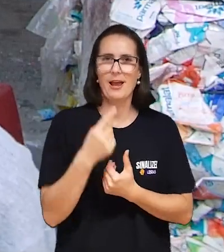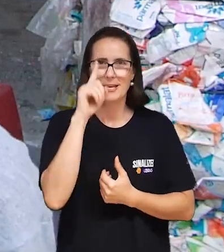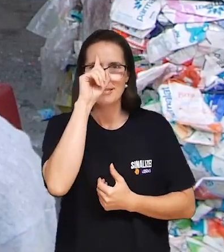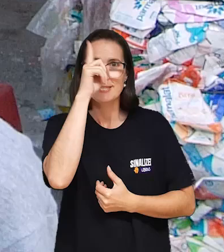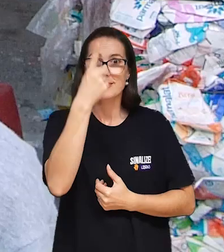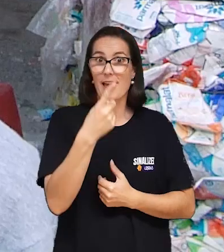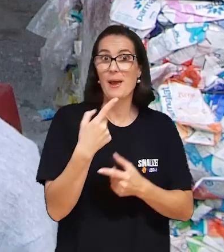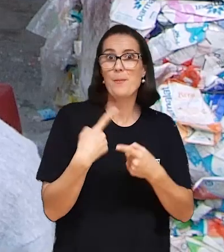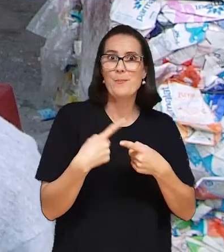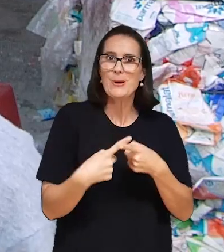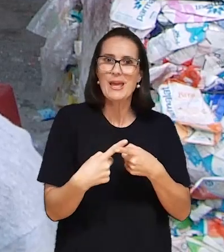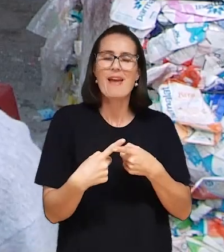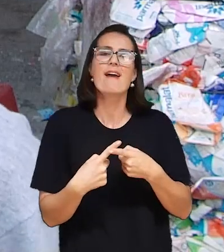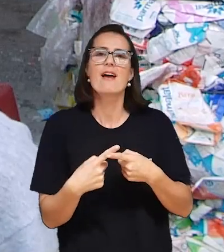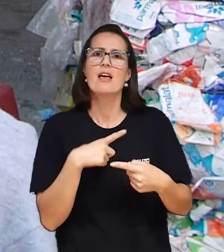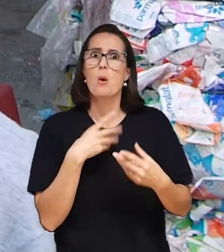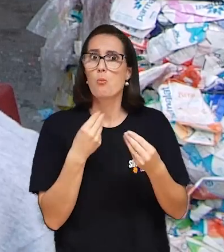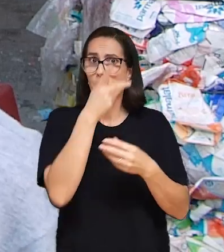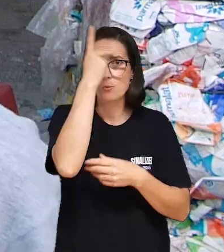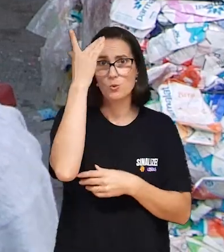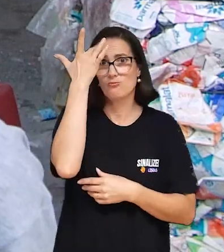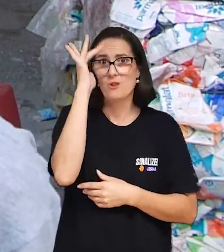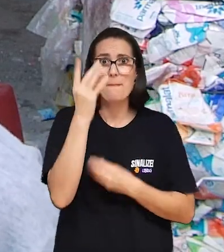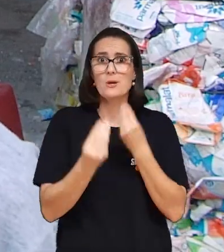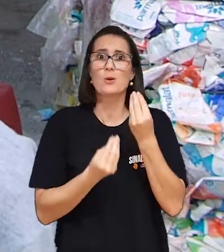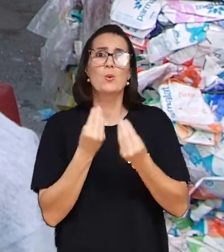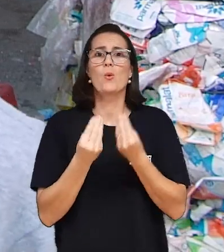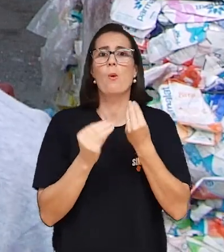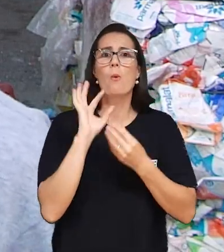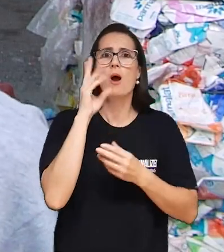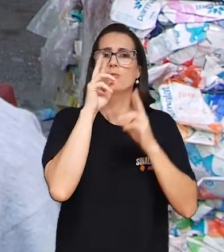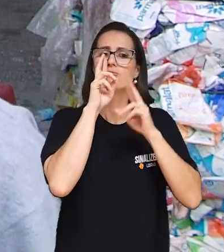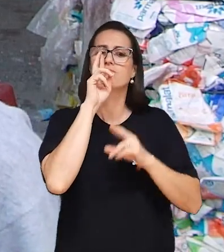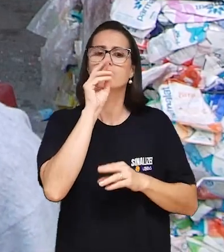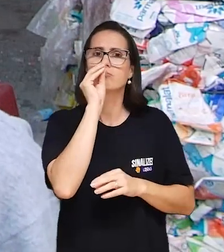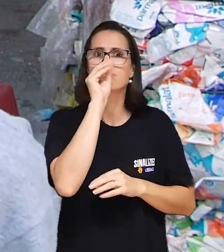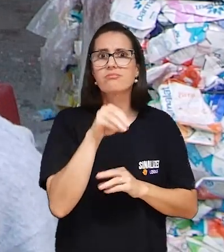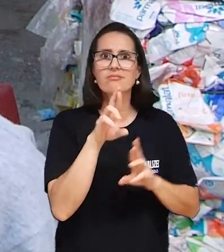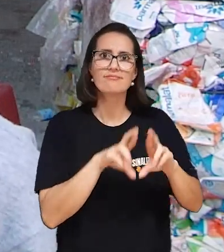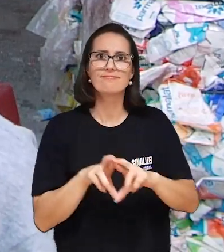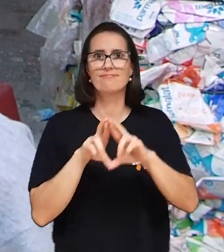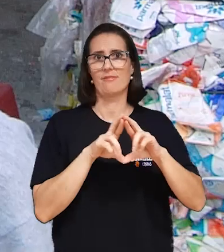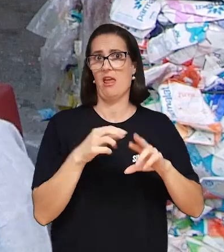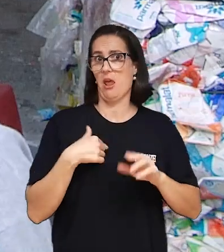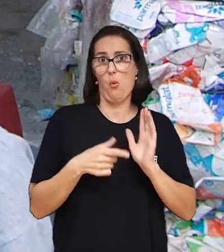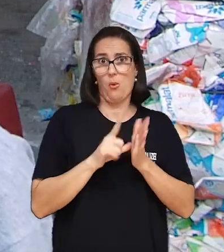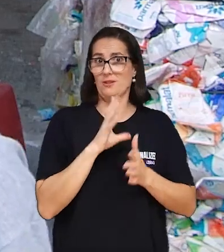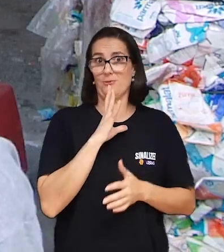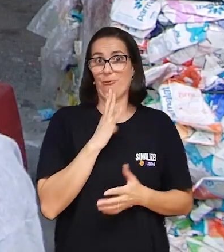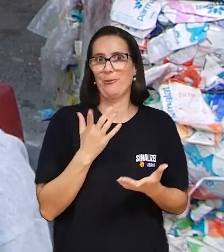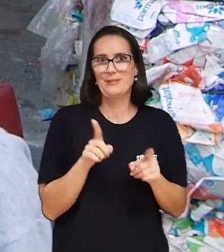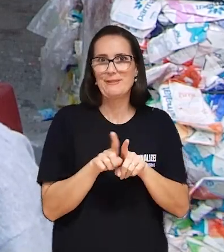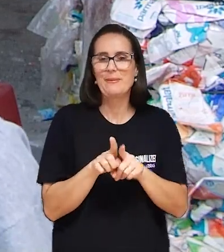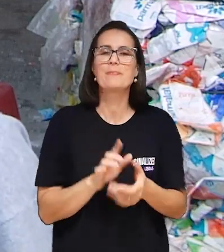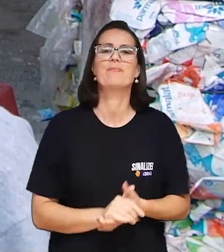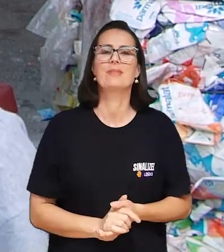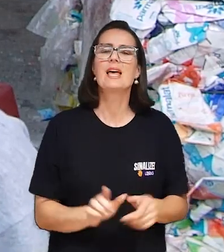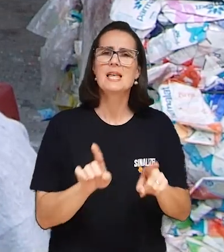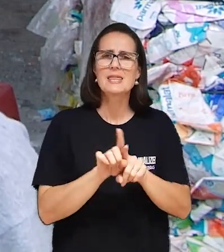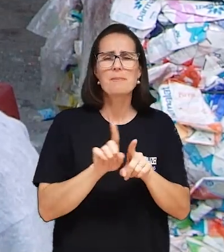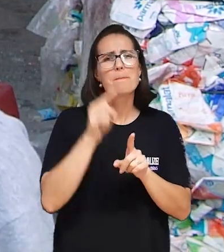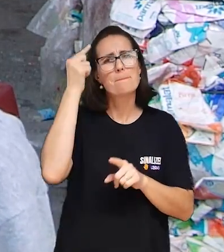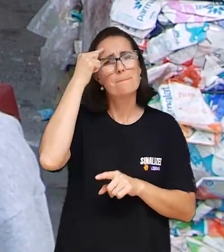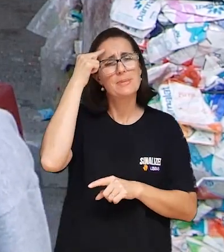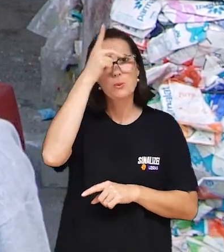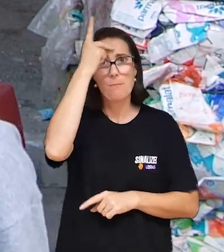essa iniciativa da Câmara Mirim, porque tem muita gente que não sabe como funciona esse descarte. Eu mesmo não tinha muita noção. Eu